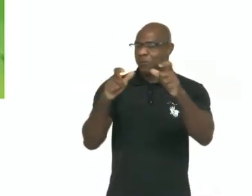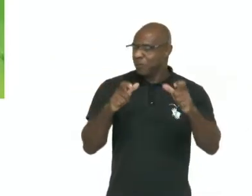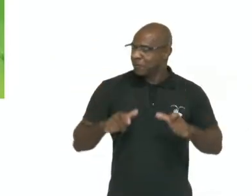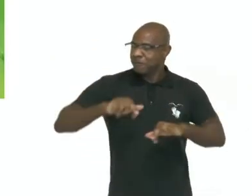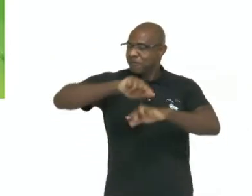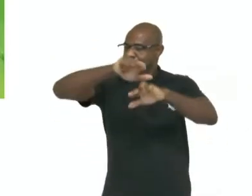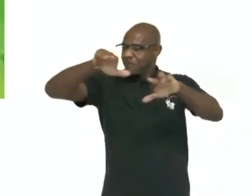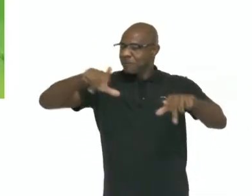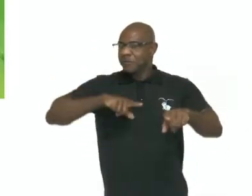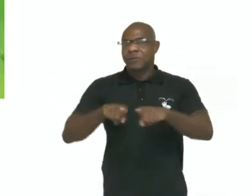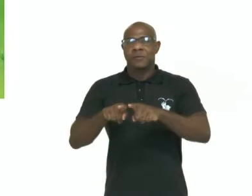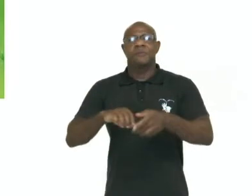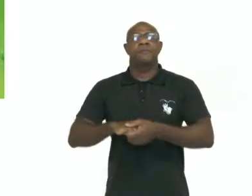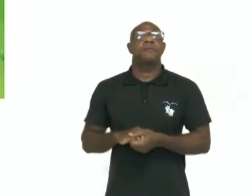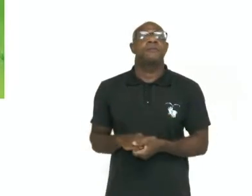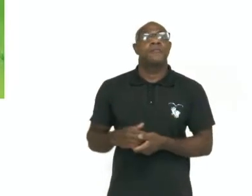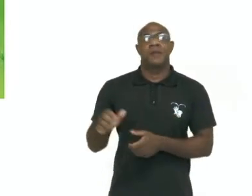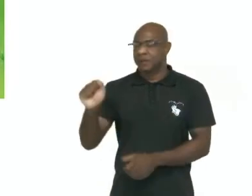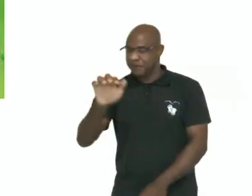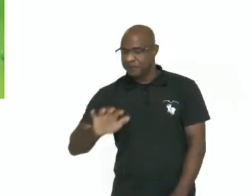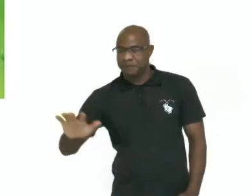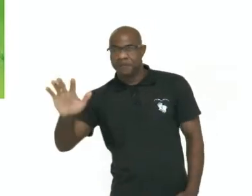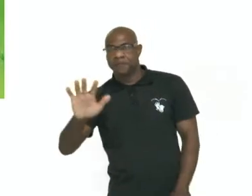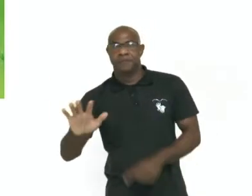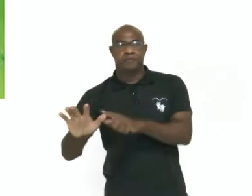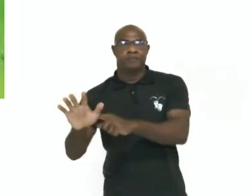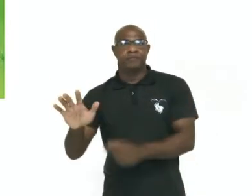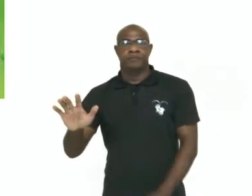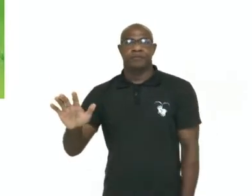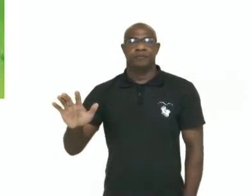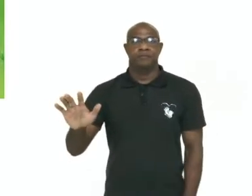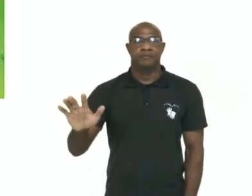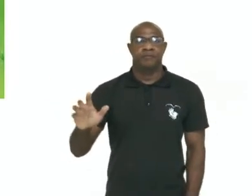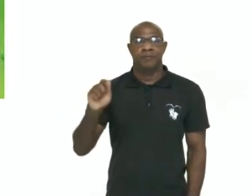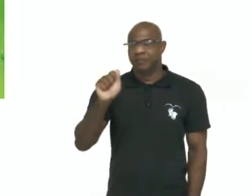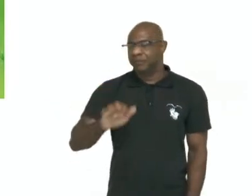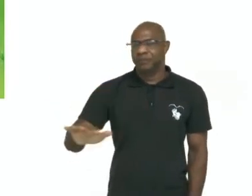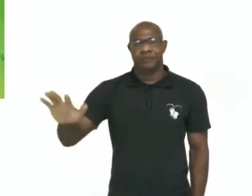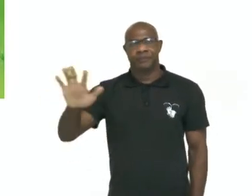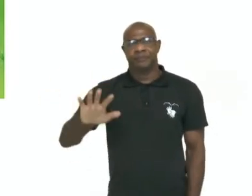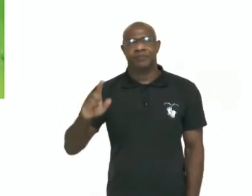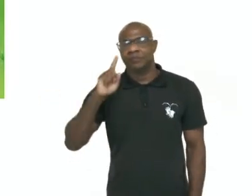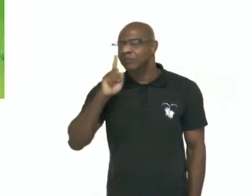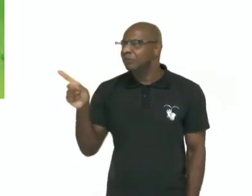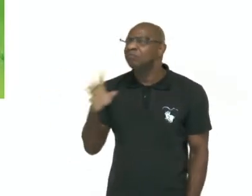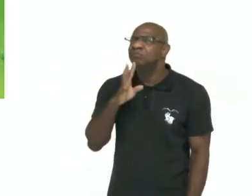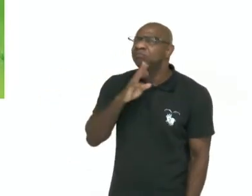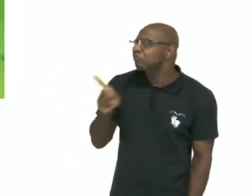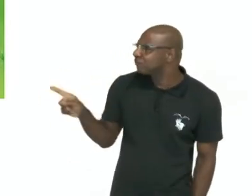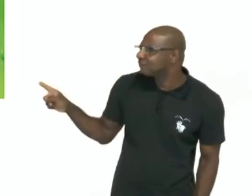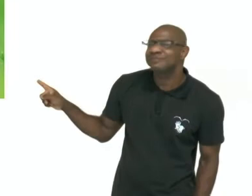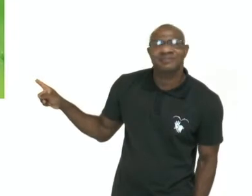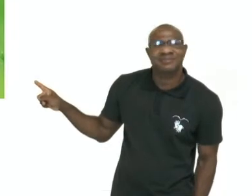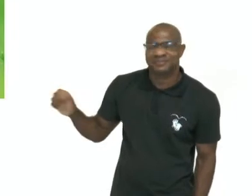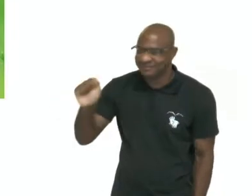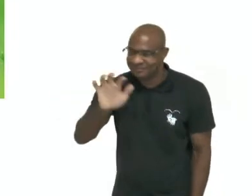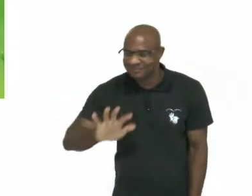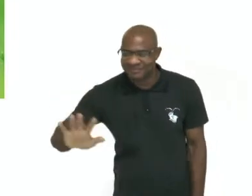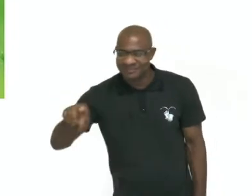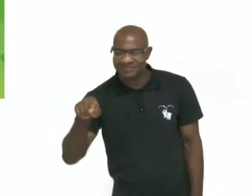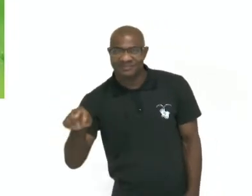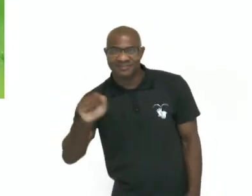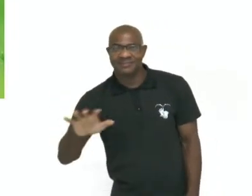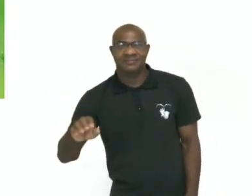também comportamental. E essa outra ordem aqui, essa imagem aqui é um pouco familiar para você? Olha aqui que coisa mais linda,